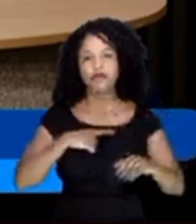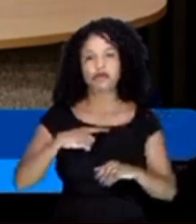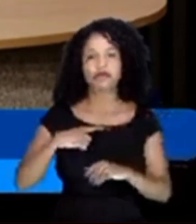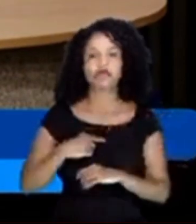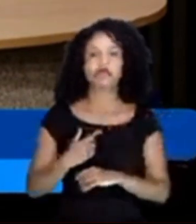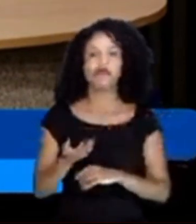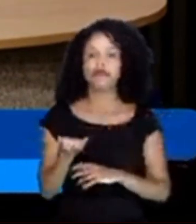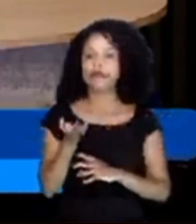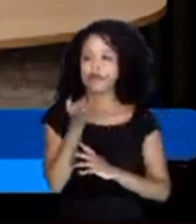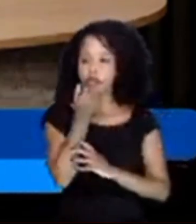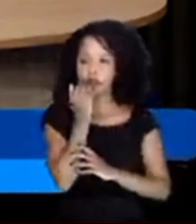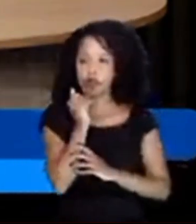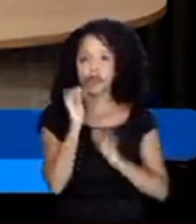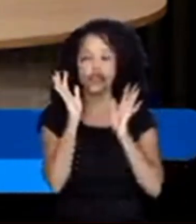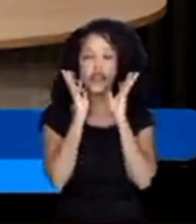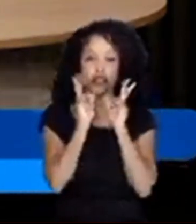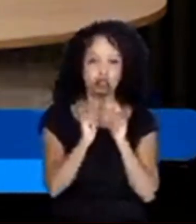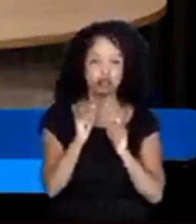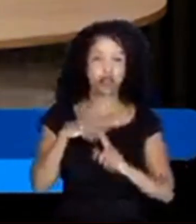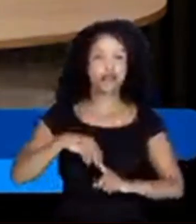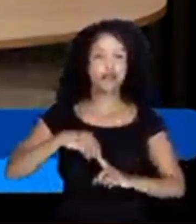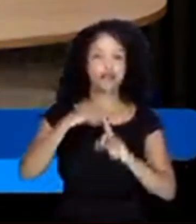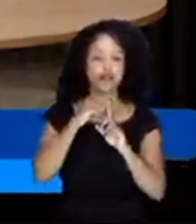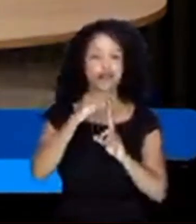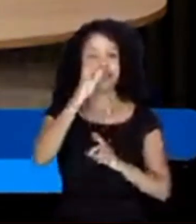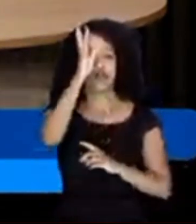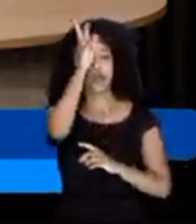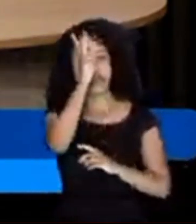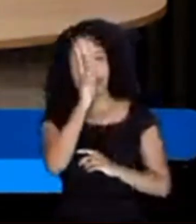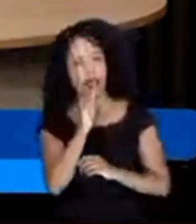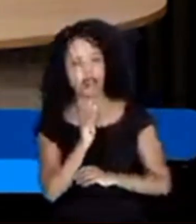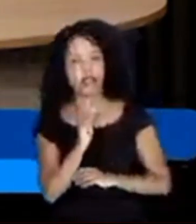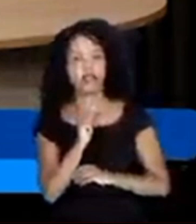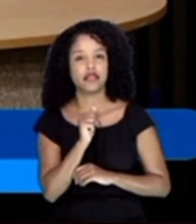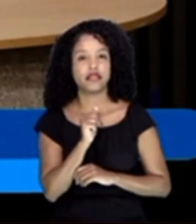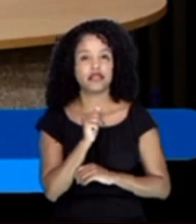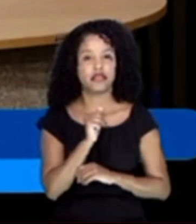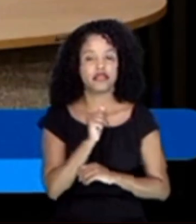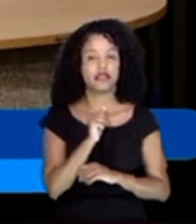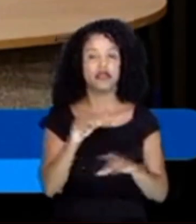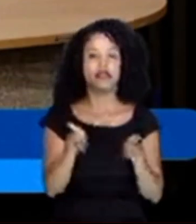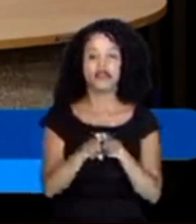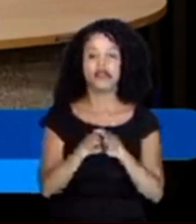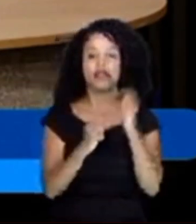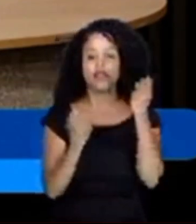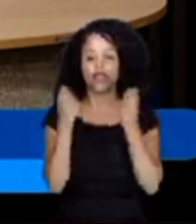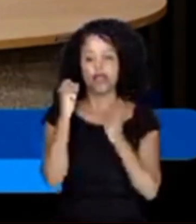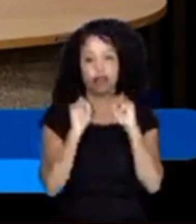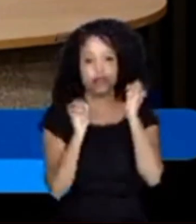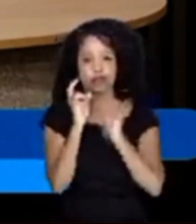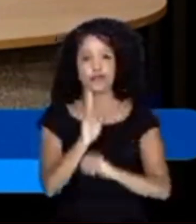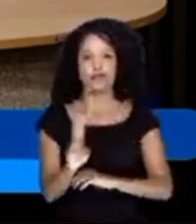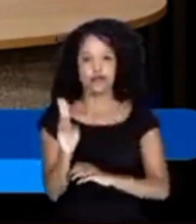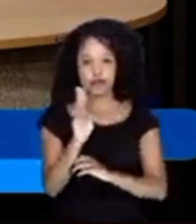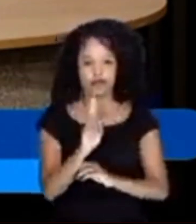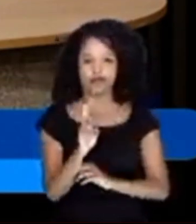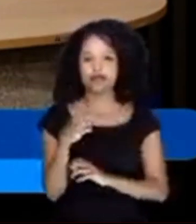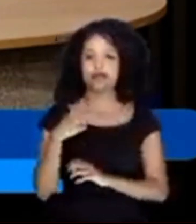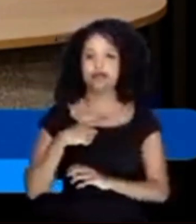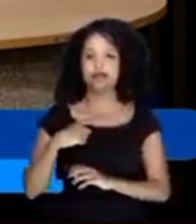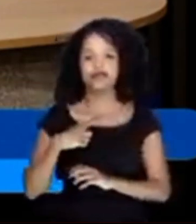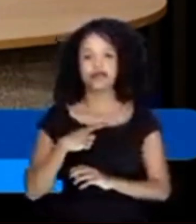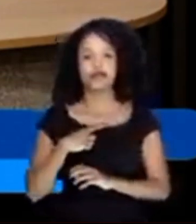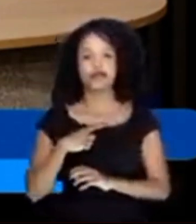cálcio, principalmente na avicultura e também na indústria. O calcário é usado na fabricação,